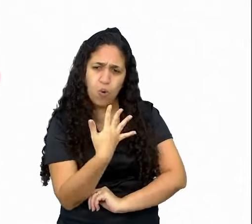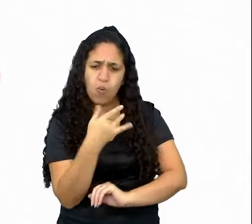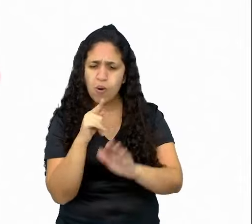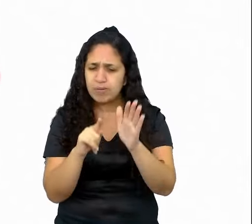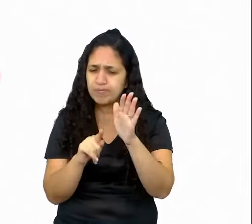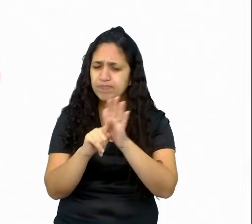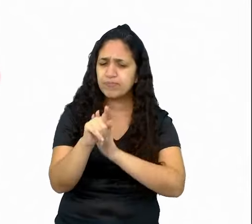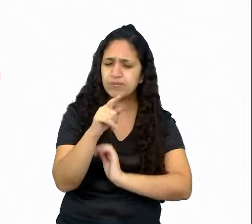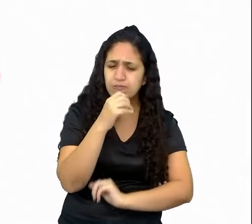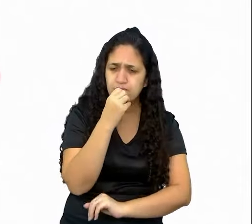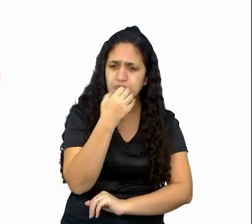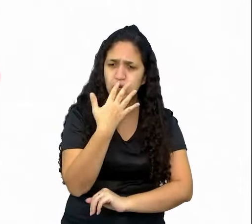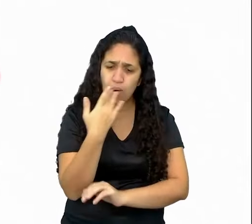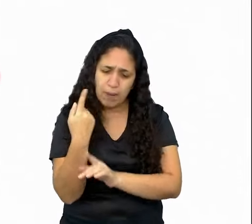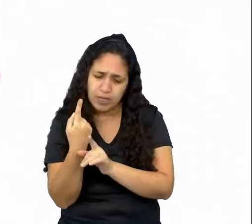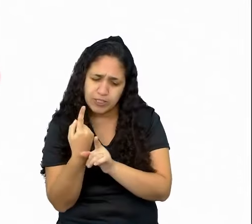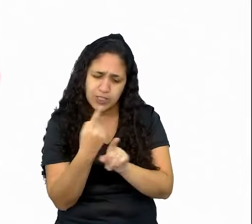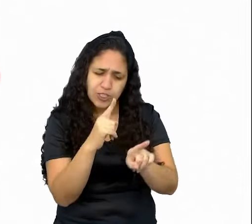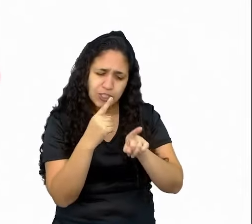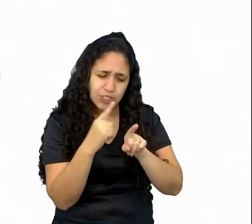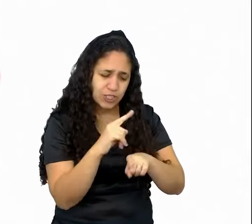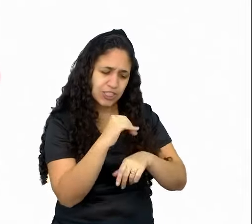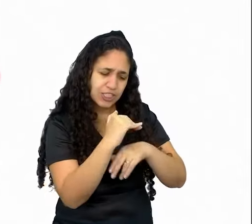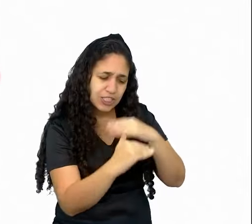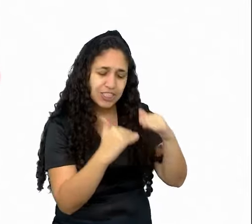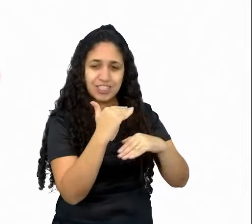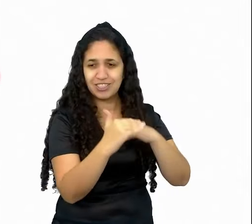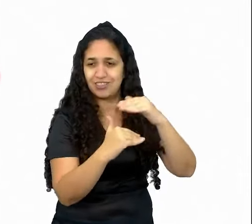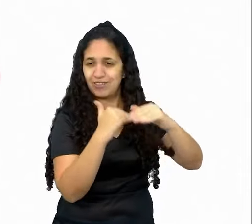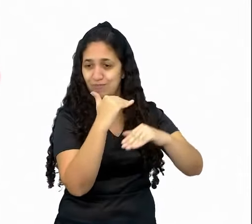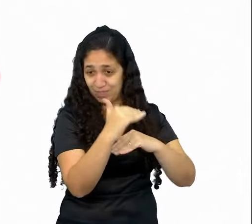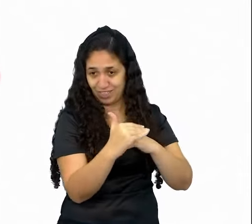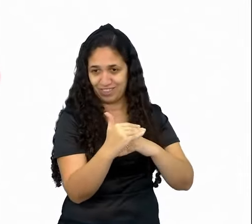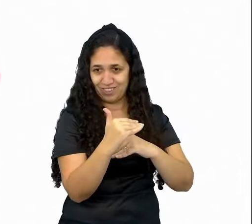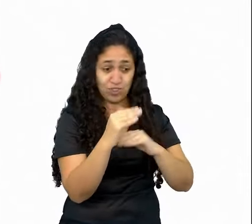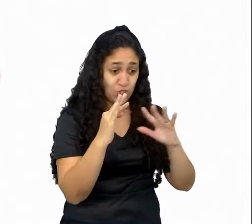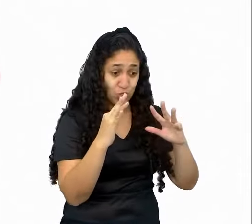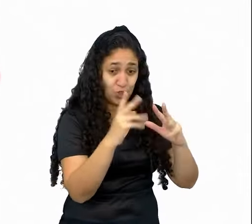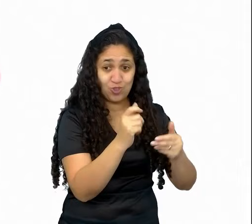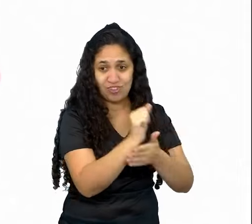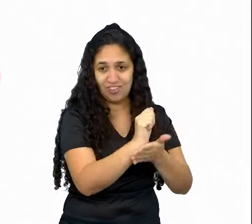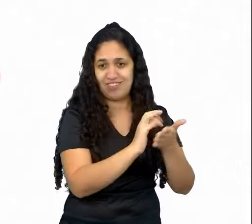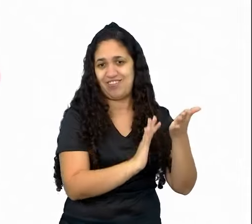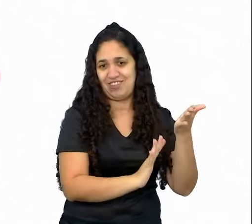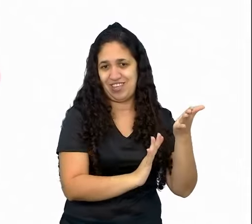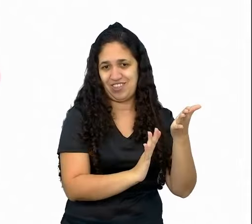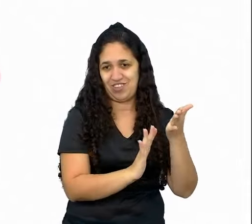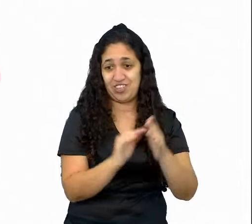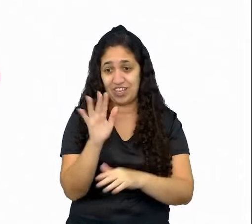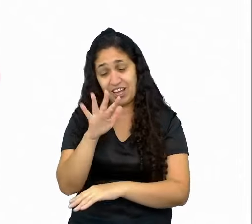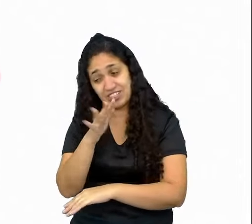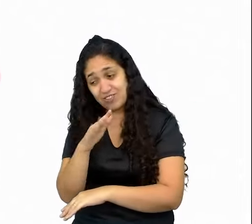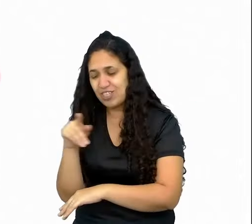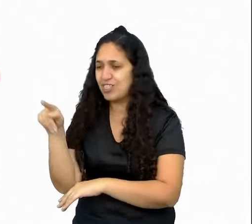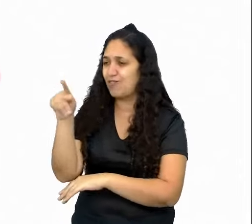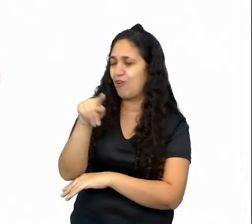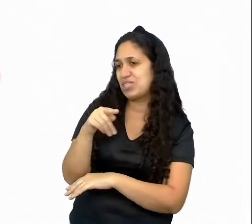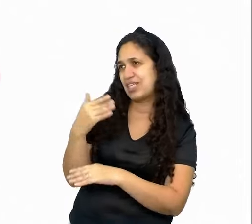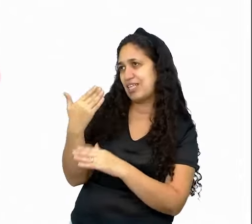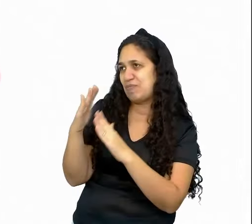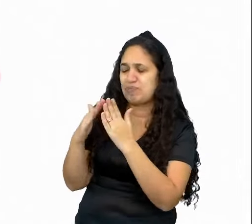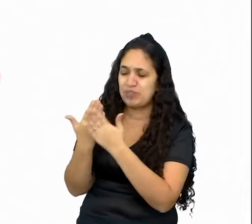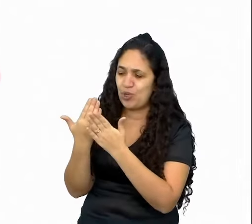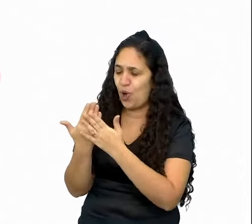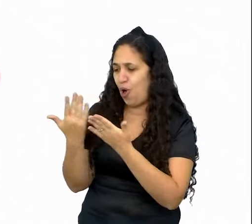que eu pudesse auxiliar o aluno para o desenvolvimento dessas atividades. Vocês, às vezes, se vocês estão em escolas